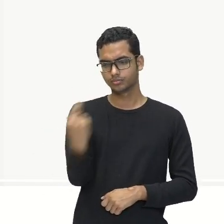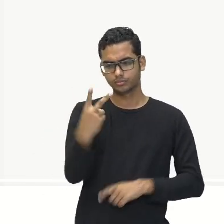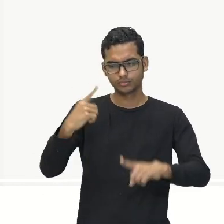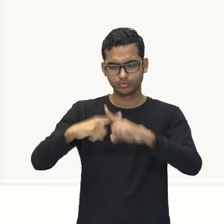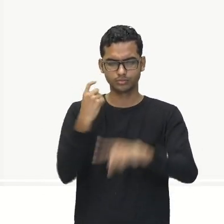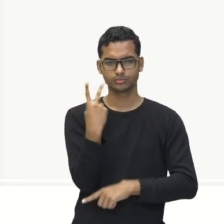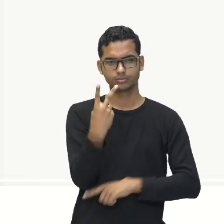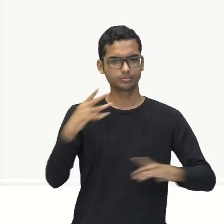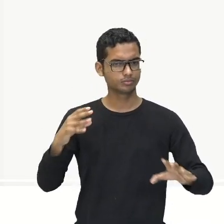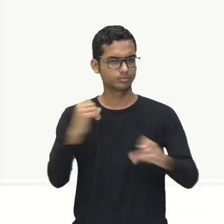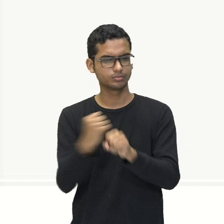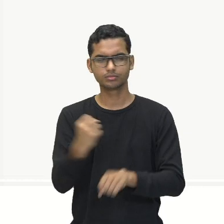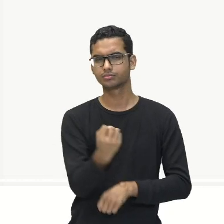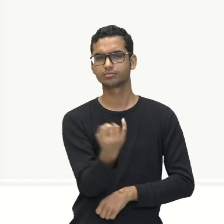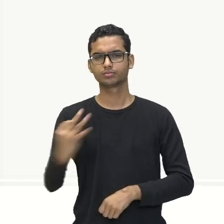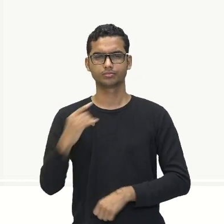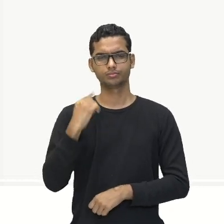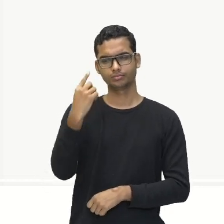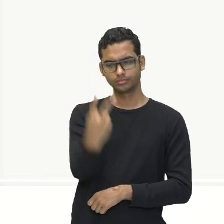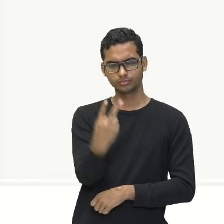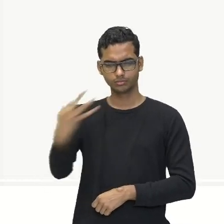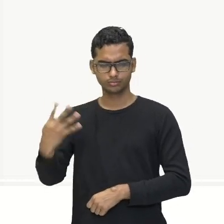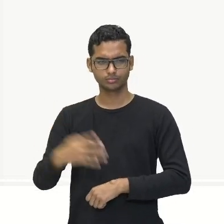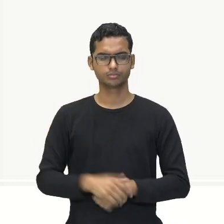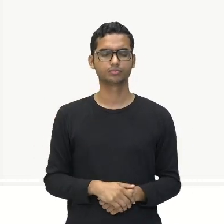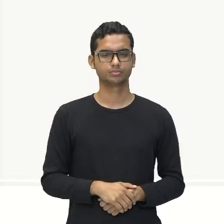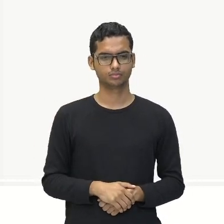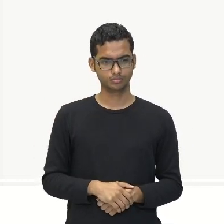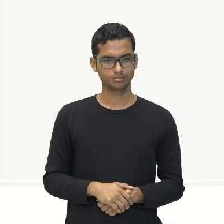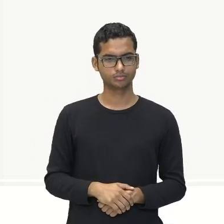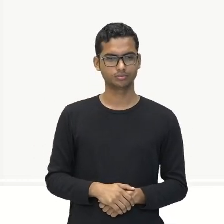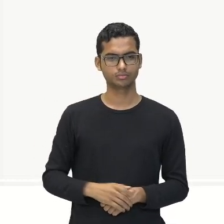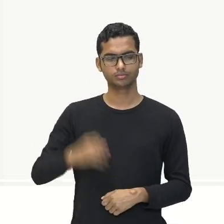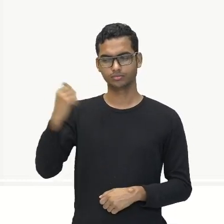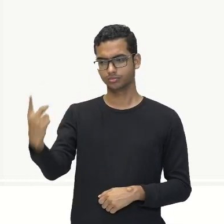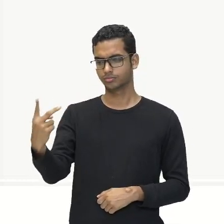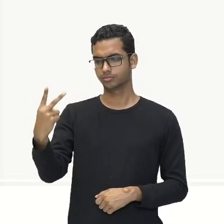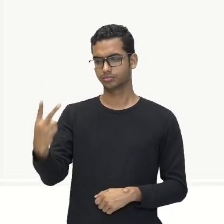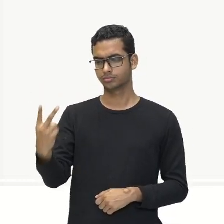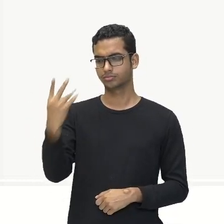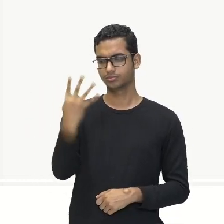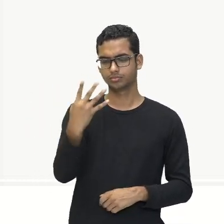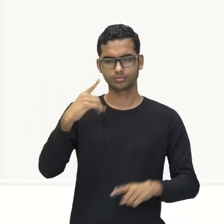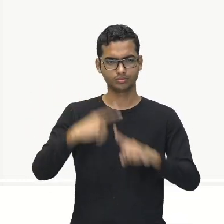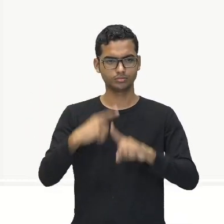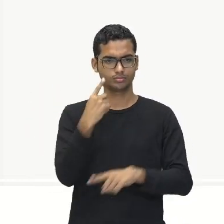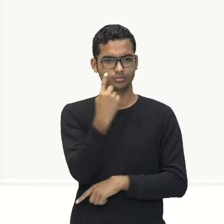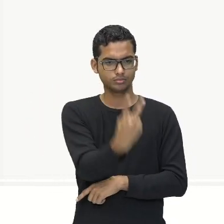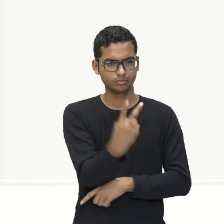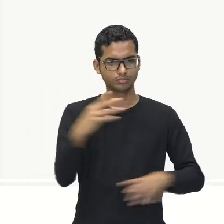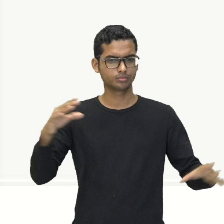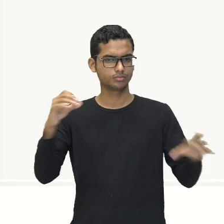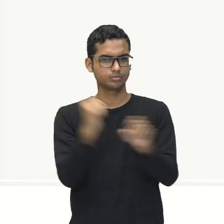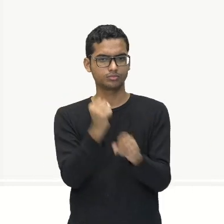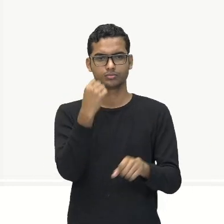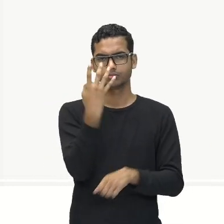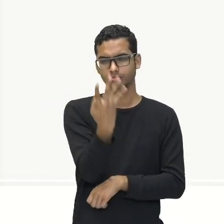vezes 2, 24. Próximo, 2 vezes